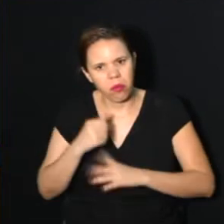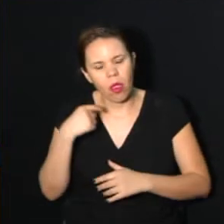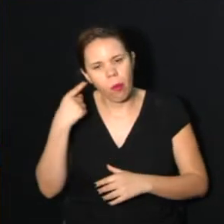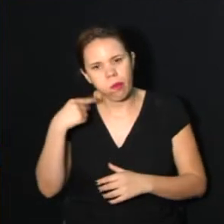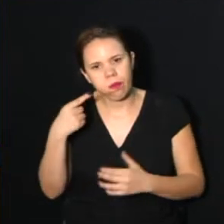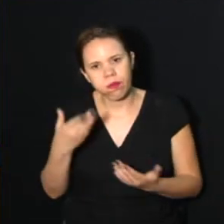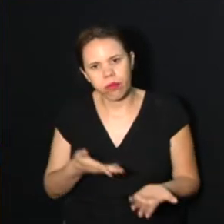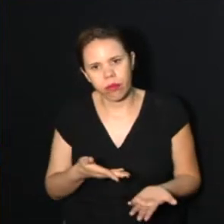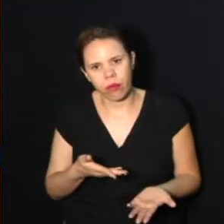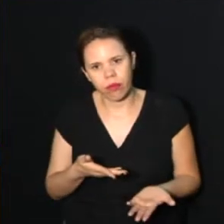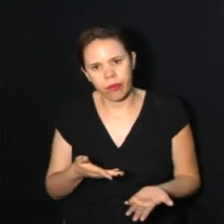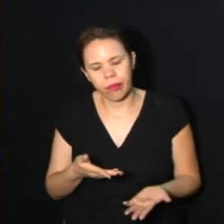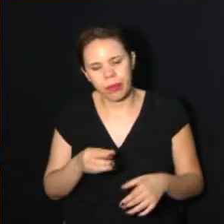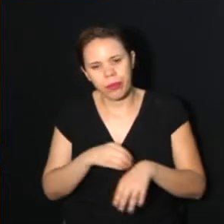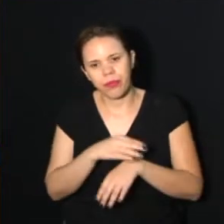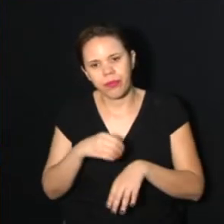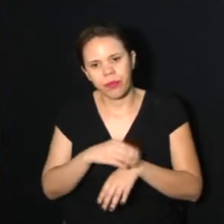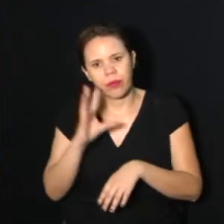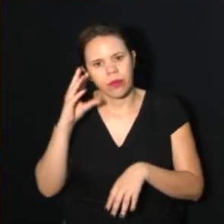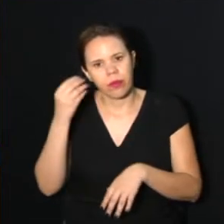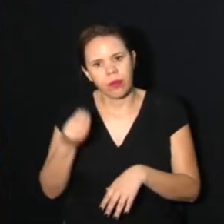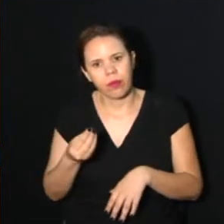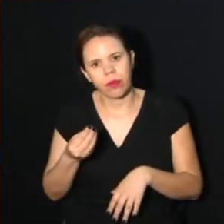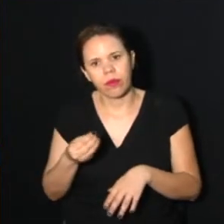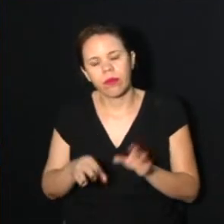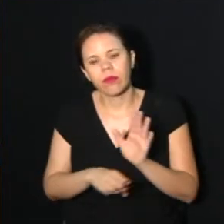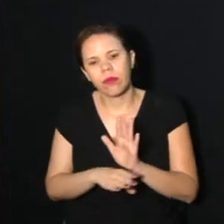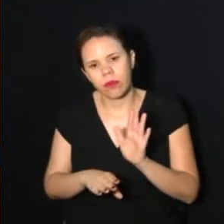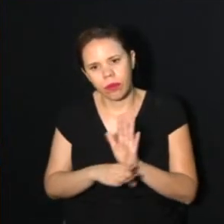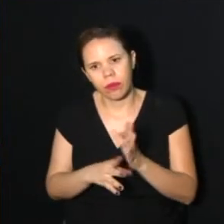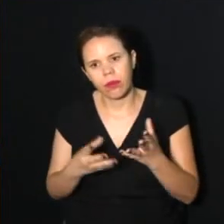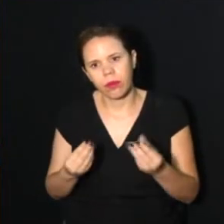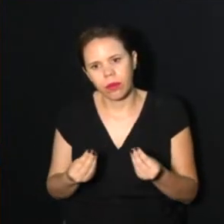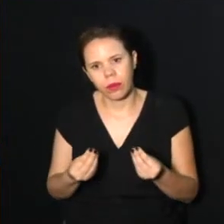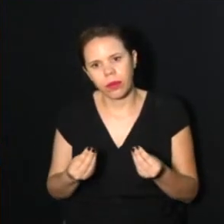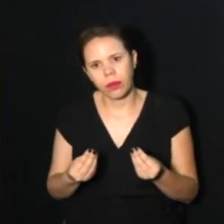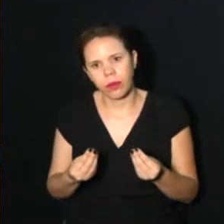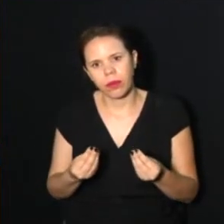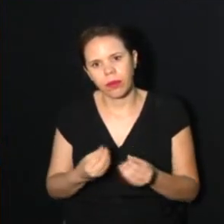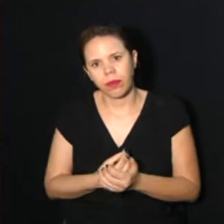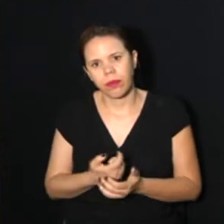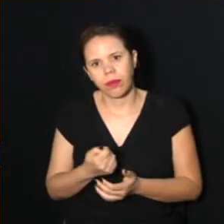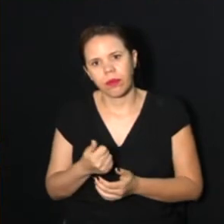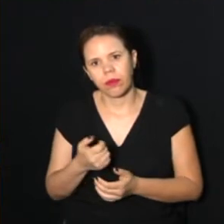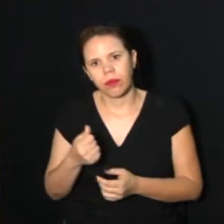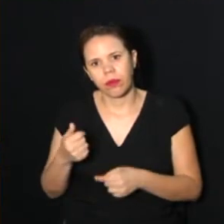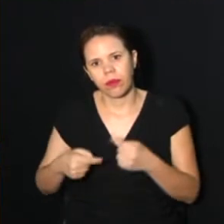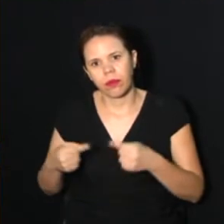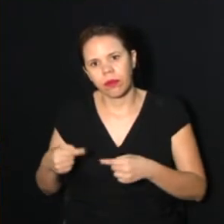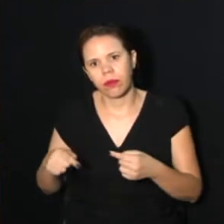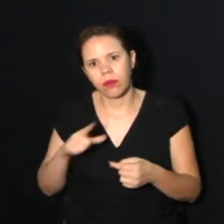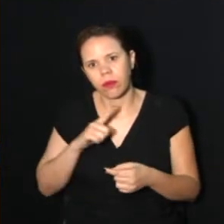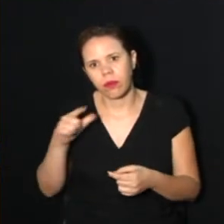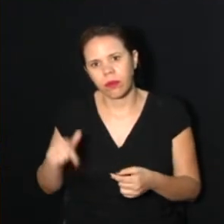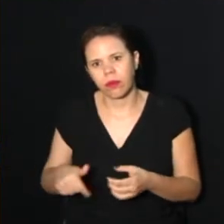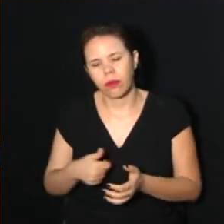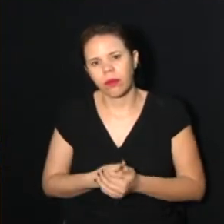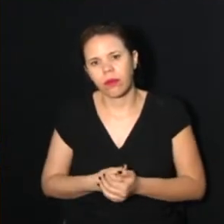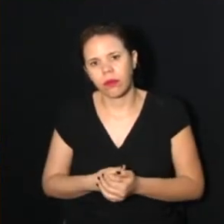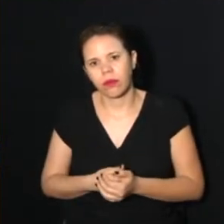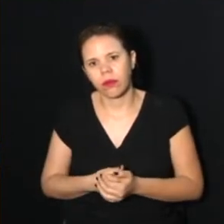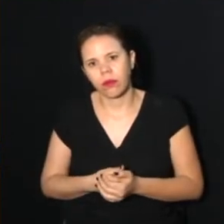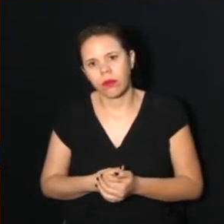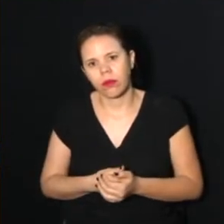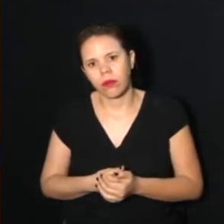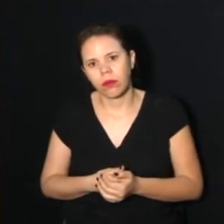Então, o senhor traz esse conhecimento que nos auxilia muito. Não foram poucas as discussões que nós tivemos,